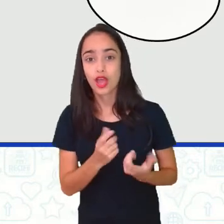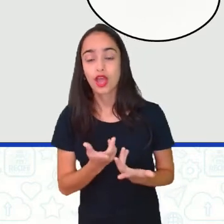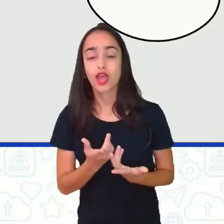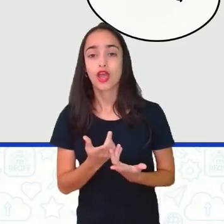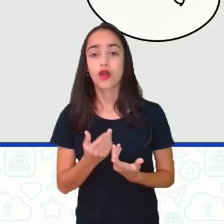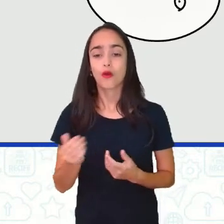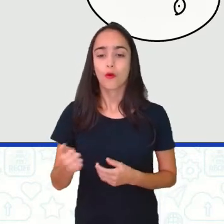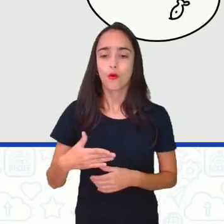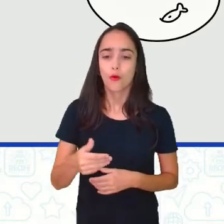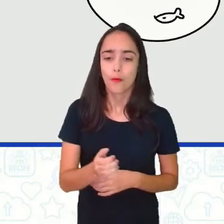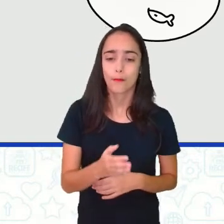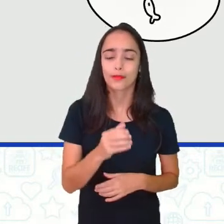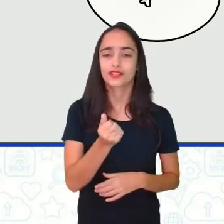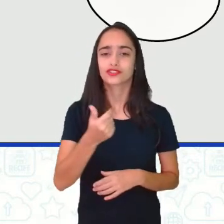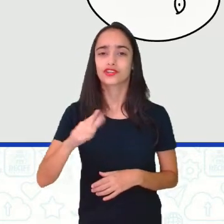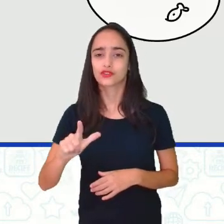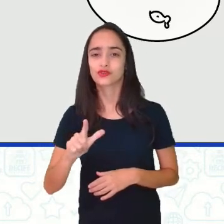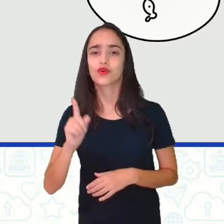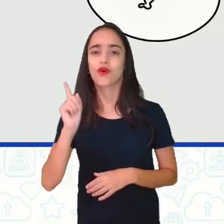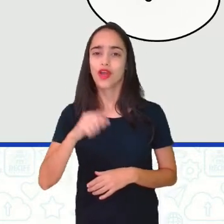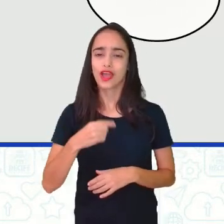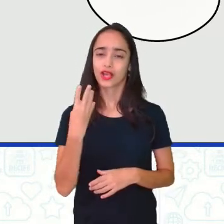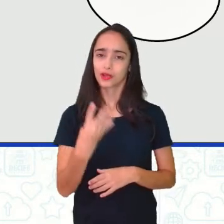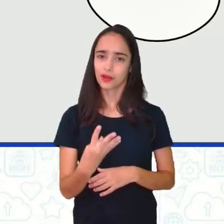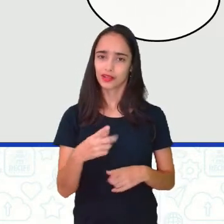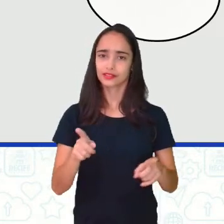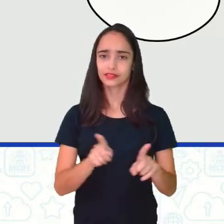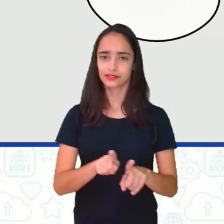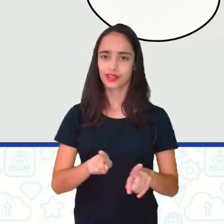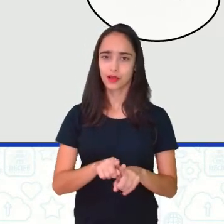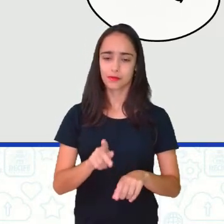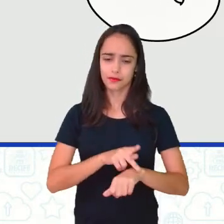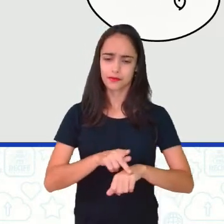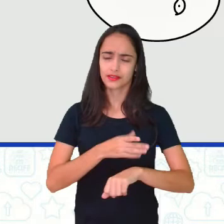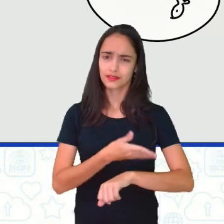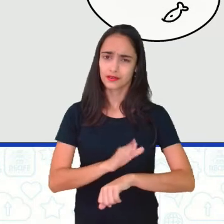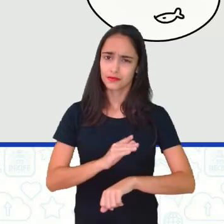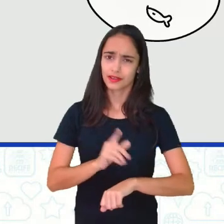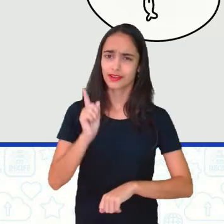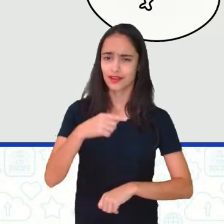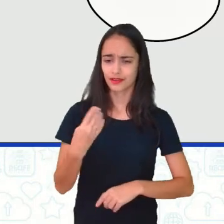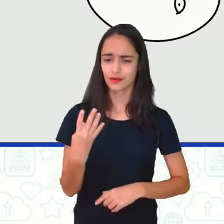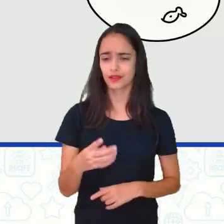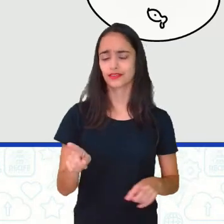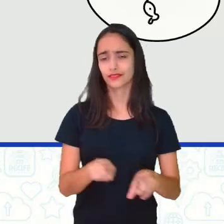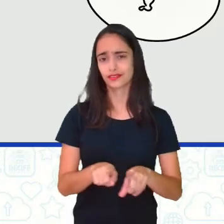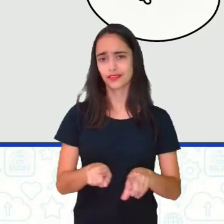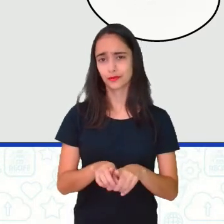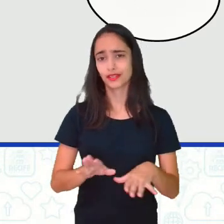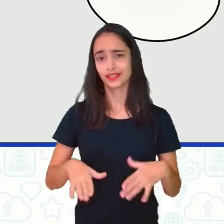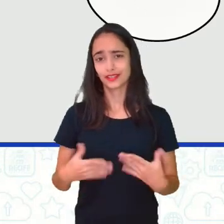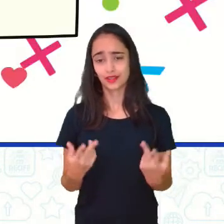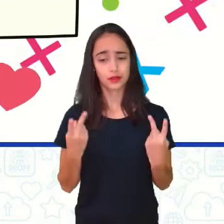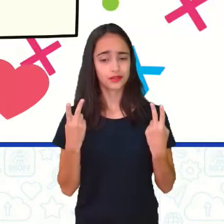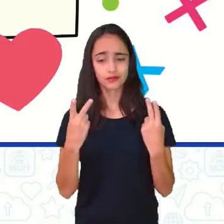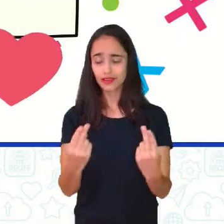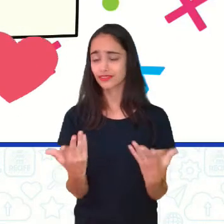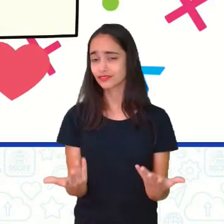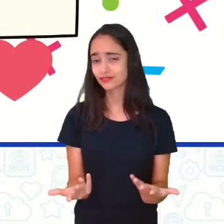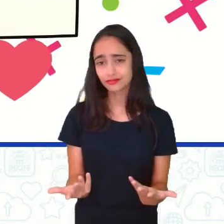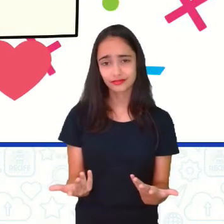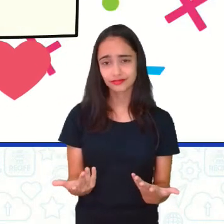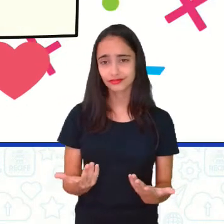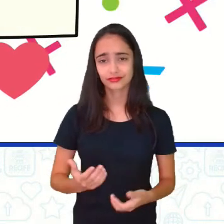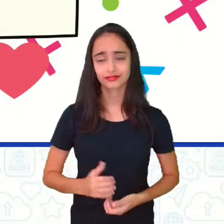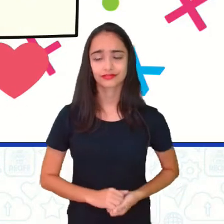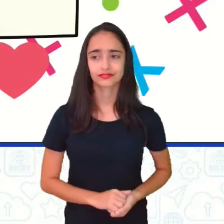4 e o peixinho preto e branco também são 4. Então, gente, a chance é a mesma. Tá bem?